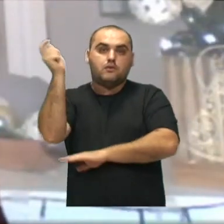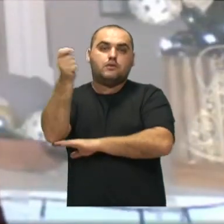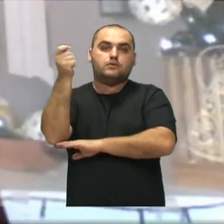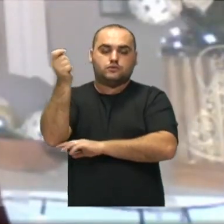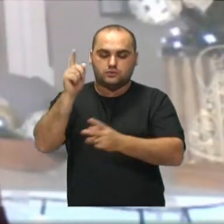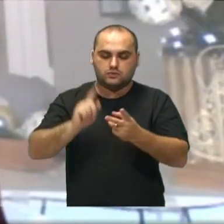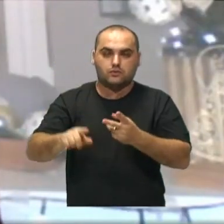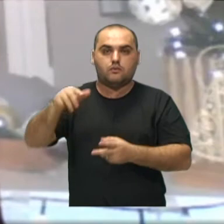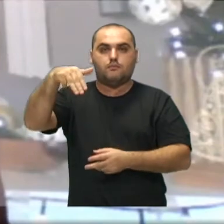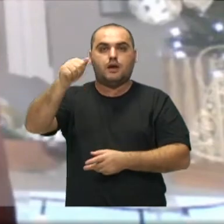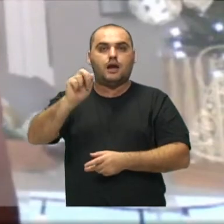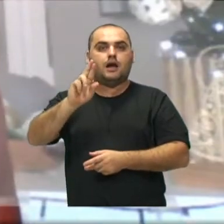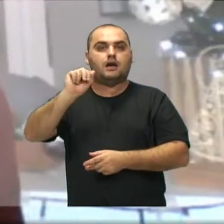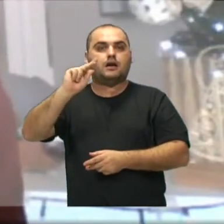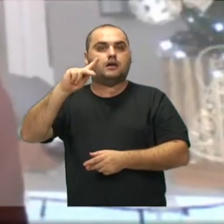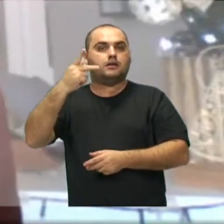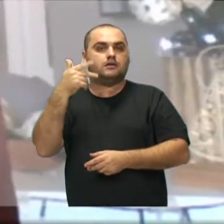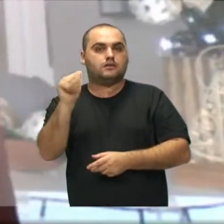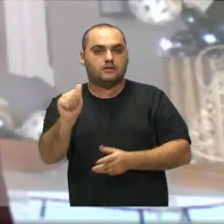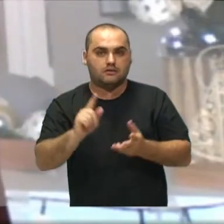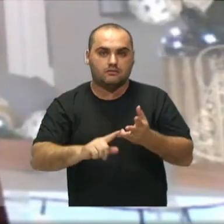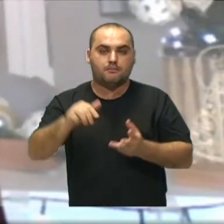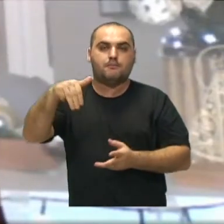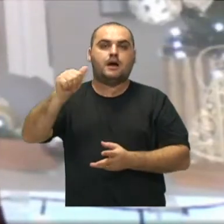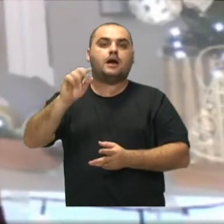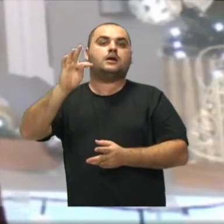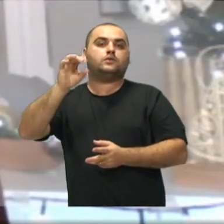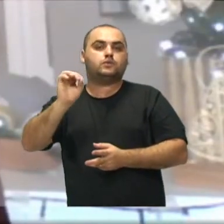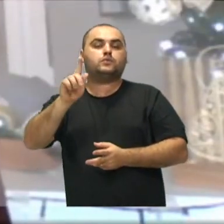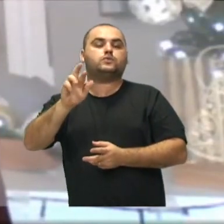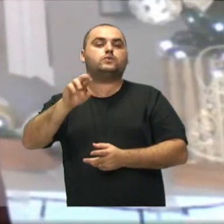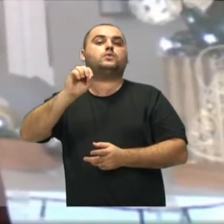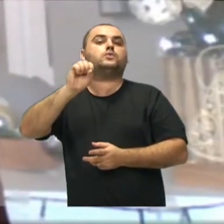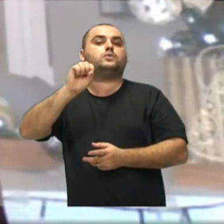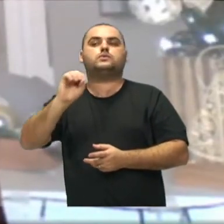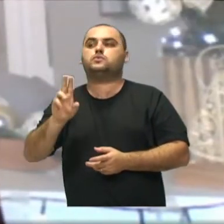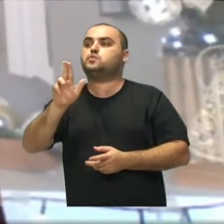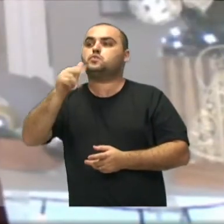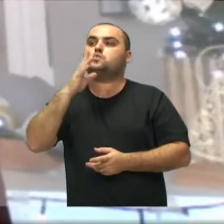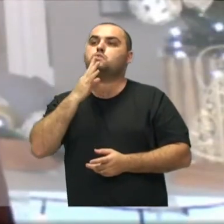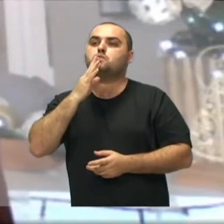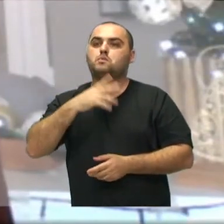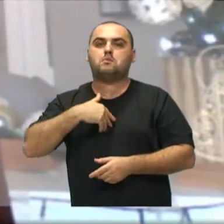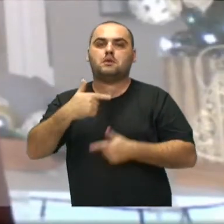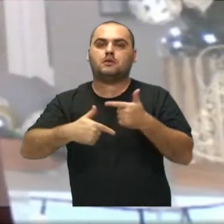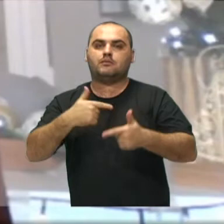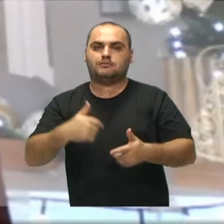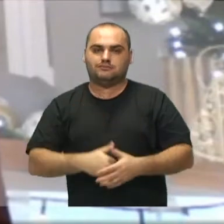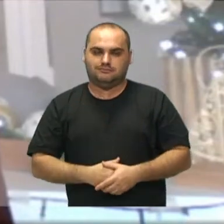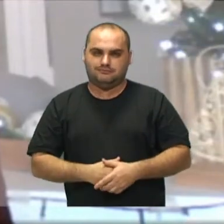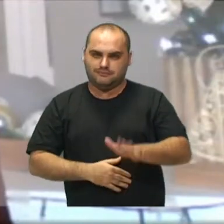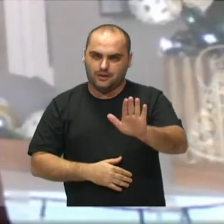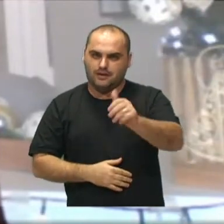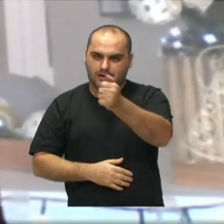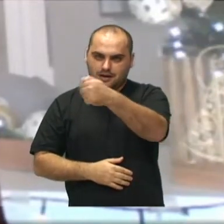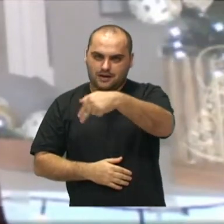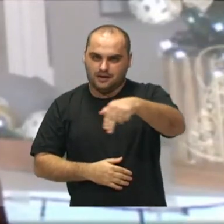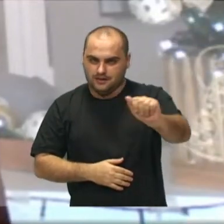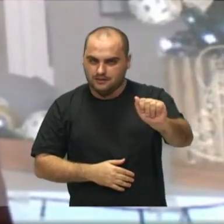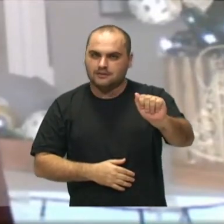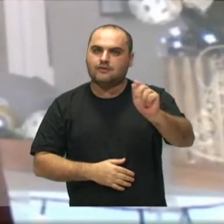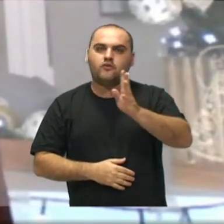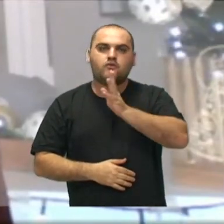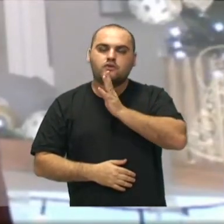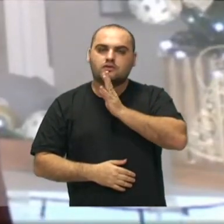cheio também, Mato Grosso do Sul, tudo aqui, e não tiveram a oportunidade de conhecer meu trabalho. A Ana, que eles vão conhecer, é